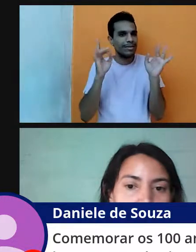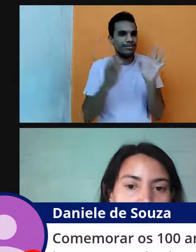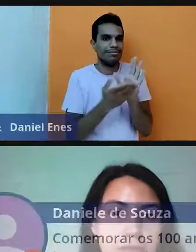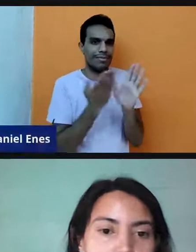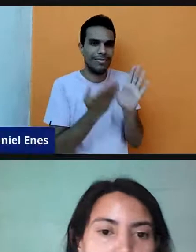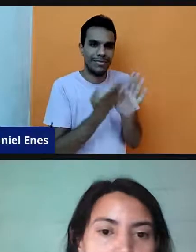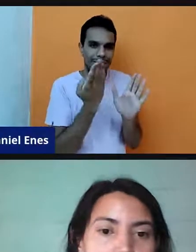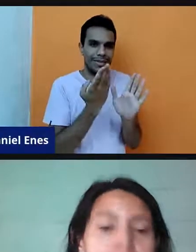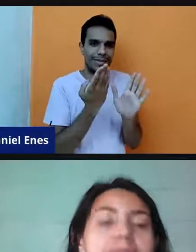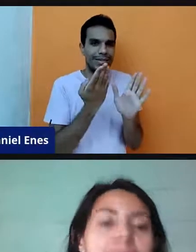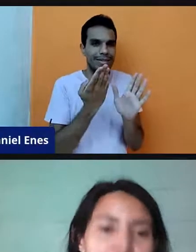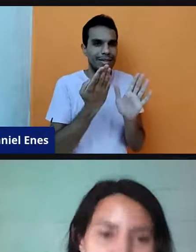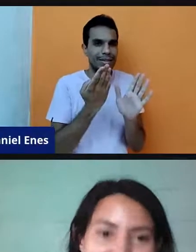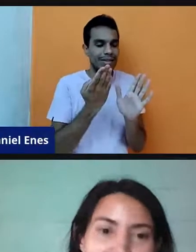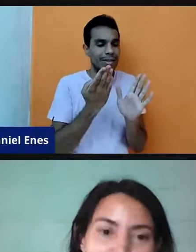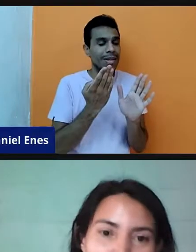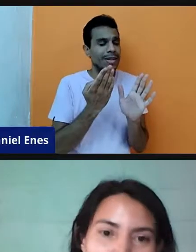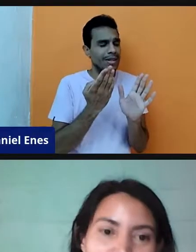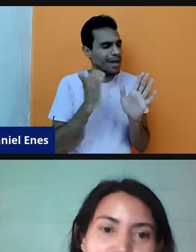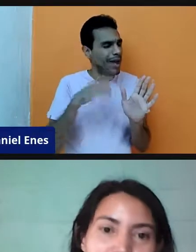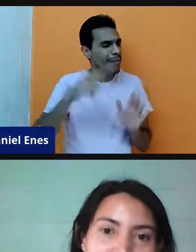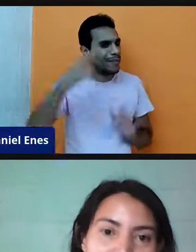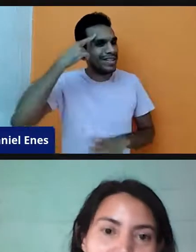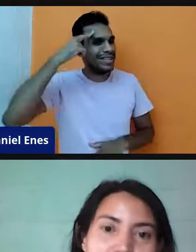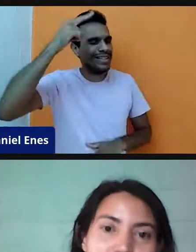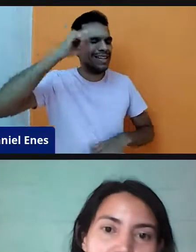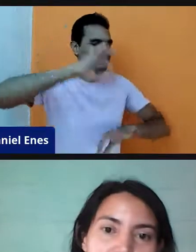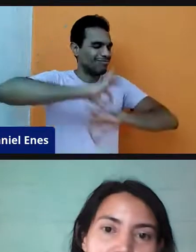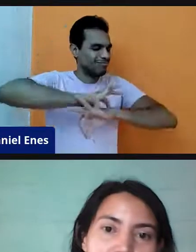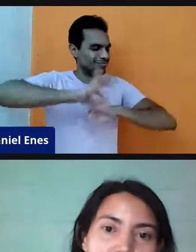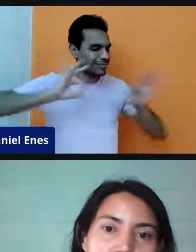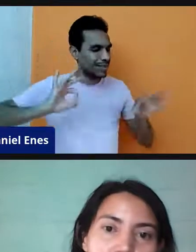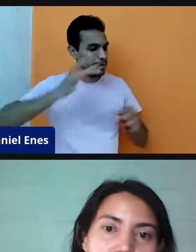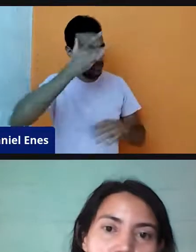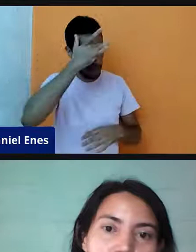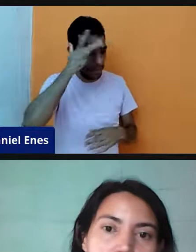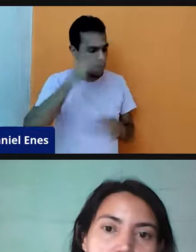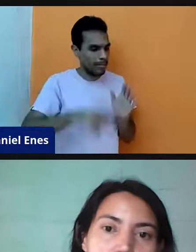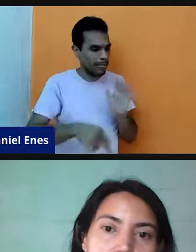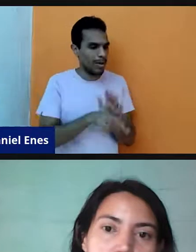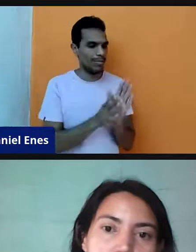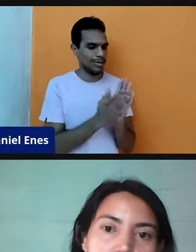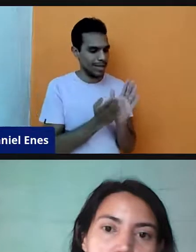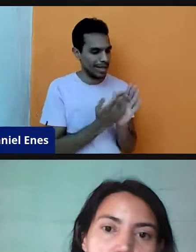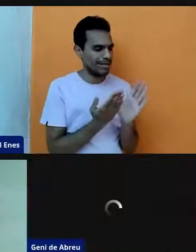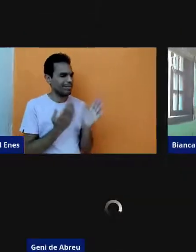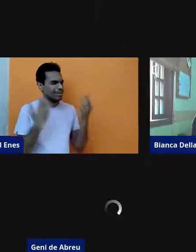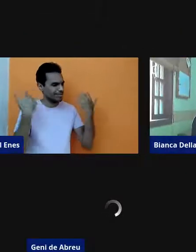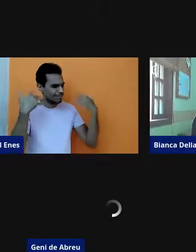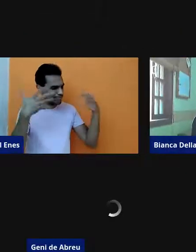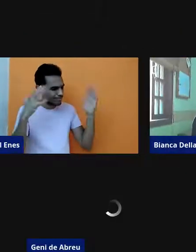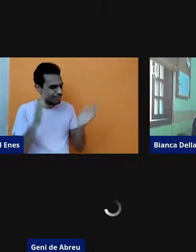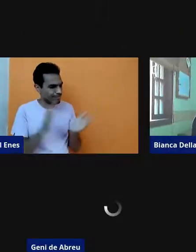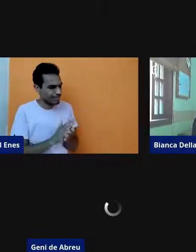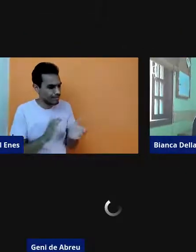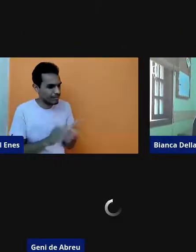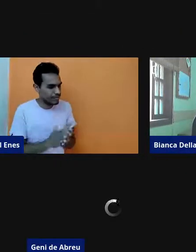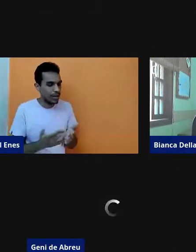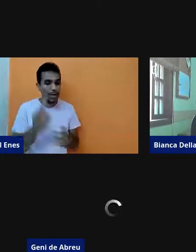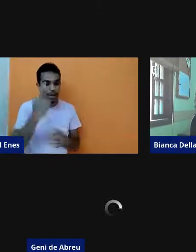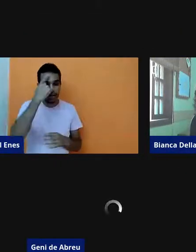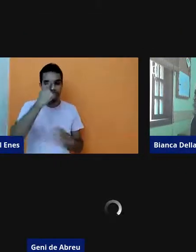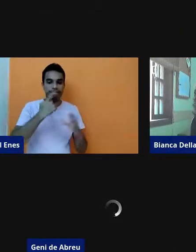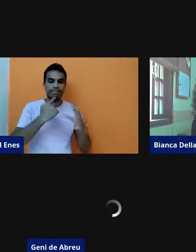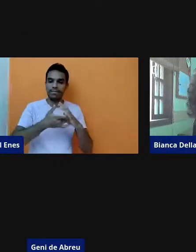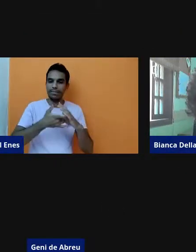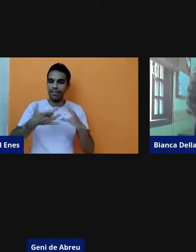excelente. Então, o pessoal da revista está de parabéns. É, durante aqui a live também, o perfil da revista colocou algumas